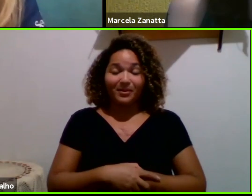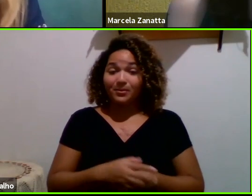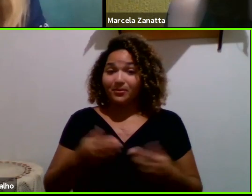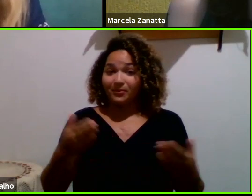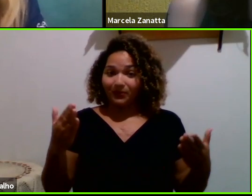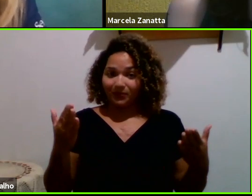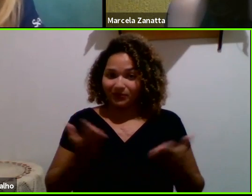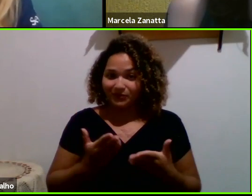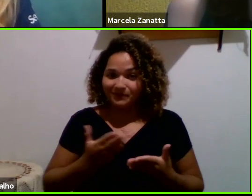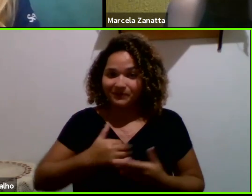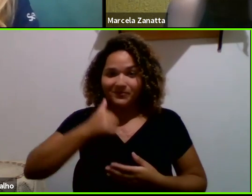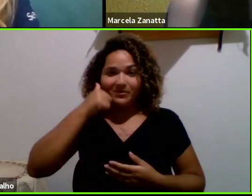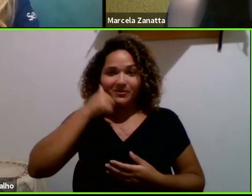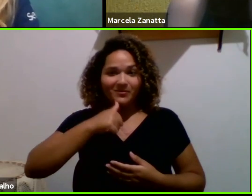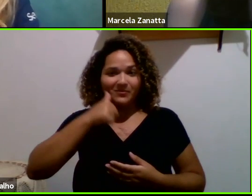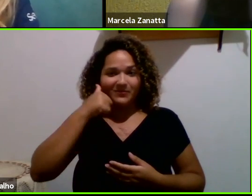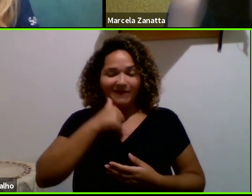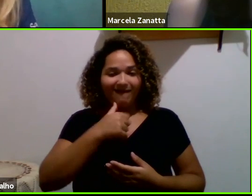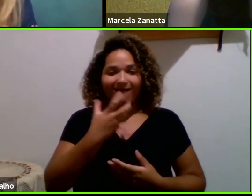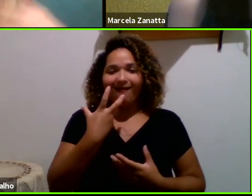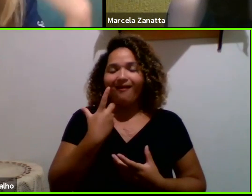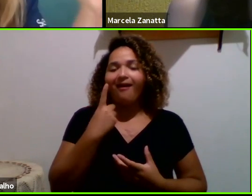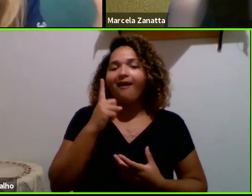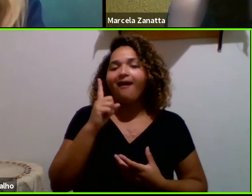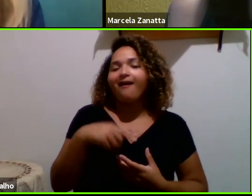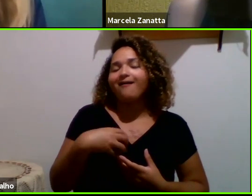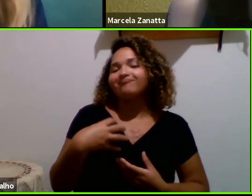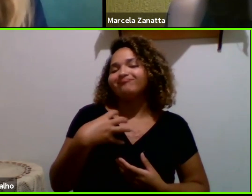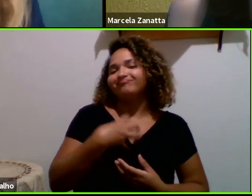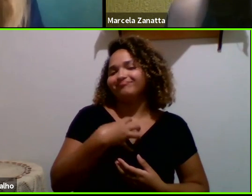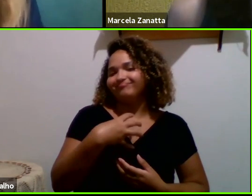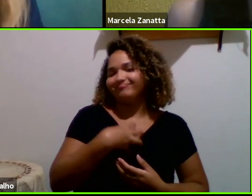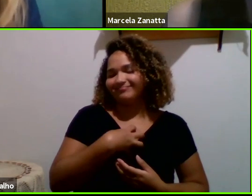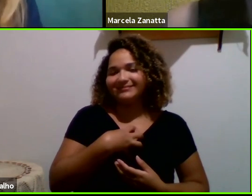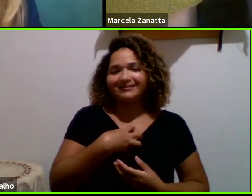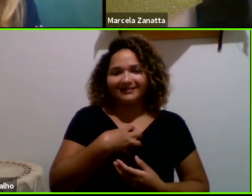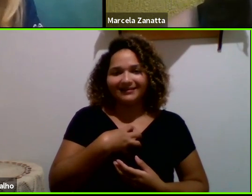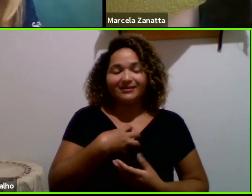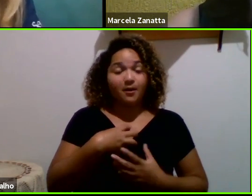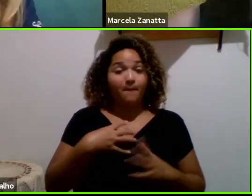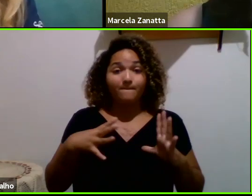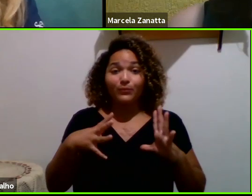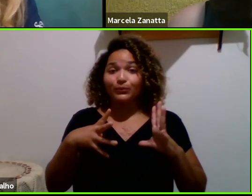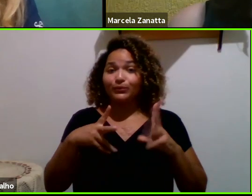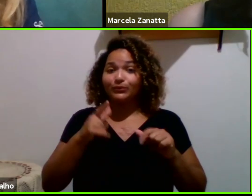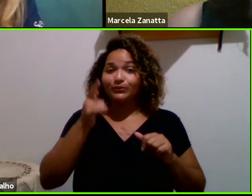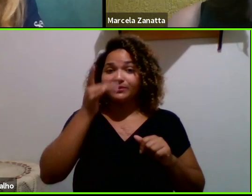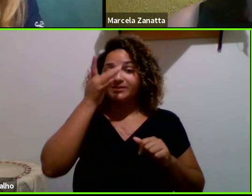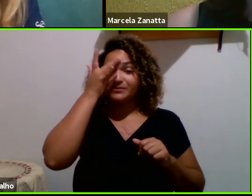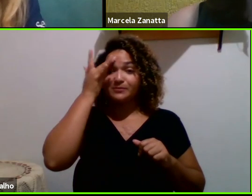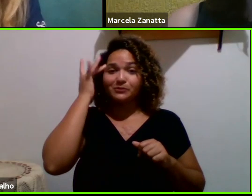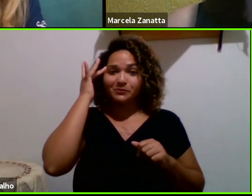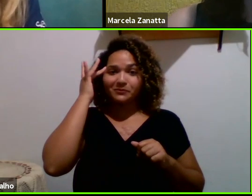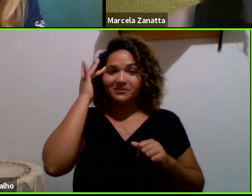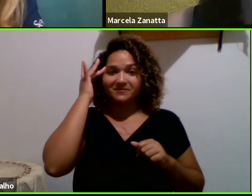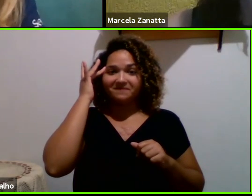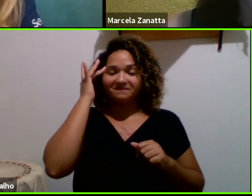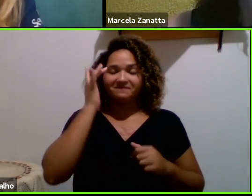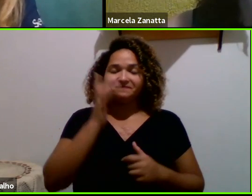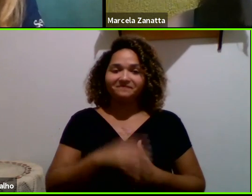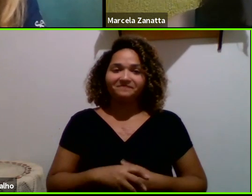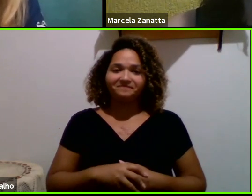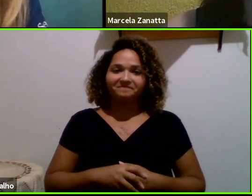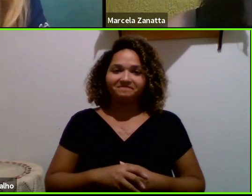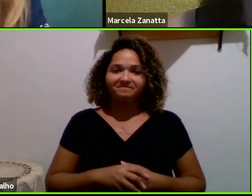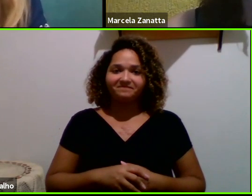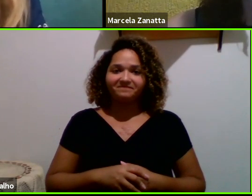pelos colegas enfermeiros obstetras, ela é muito querida pelo Senac. E ainda por cima,